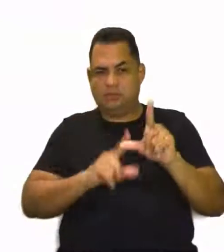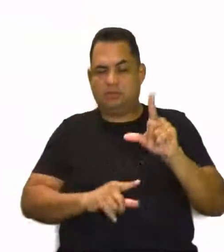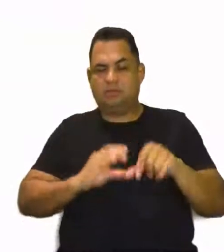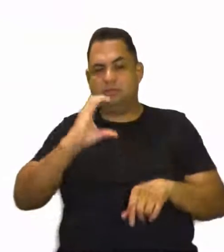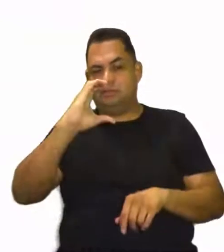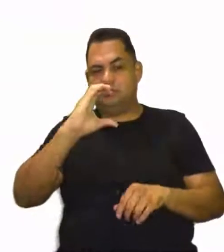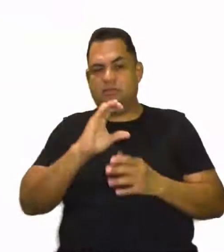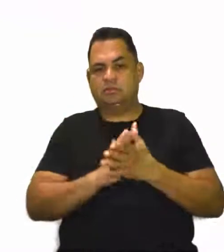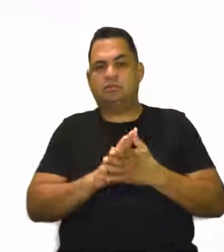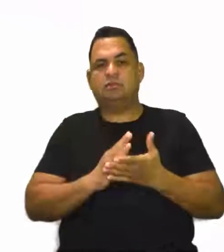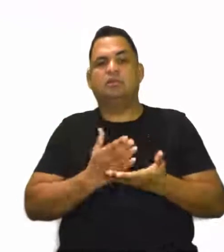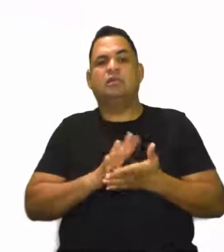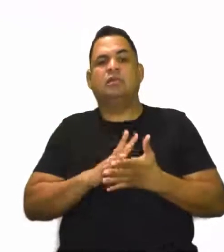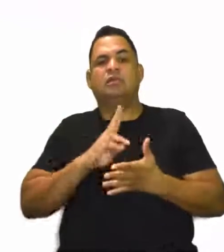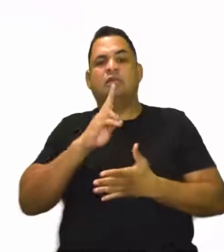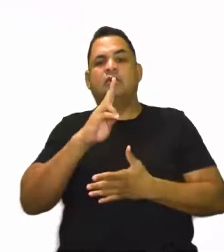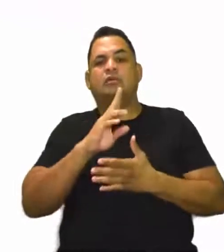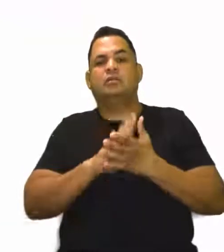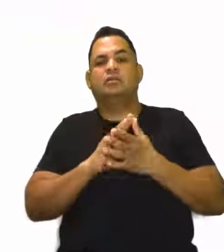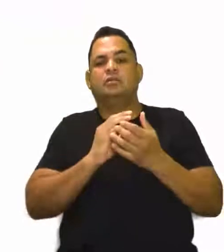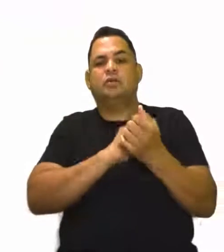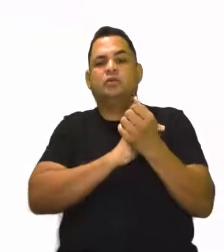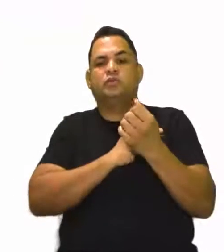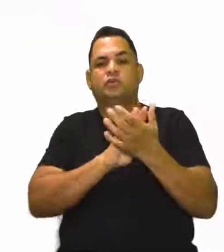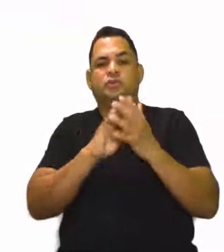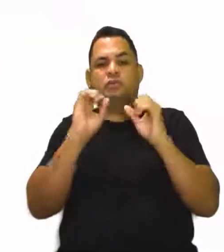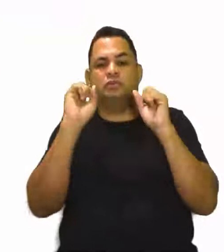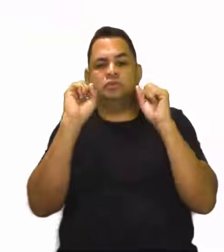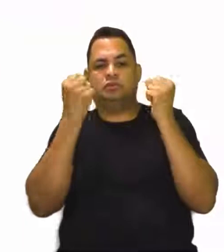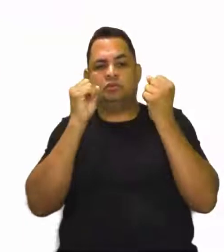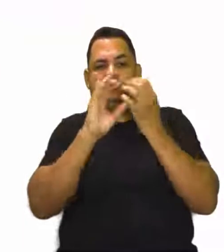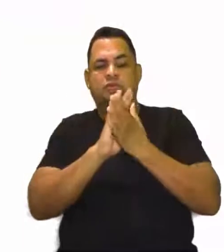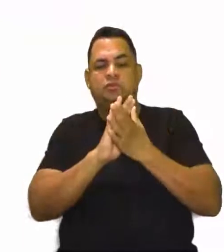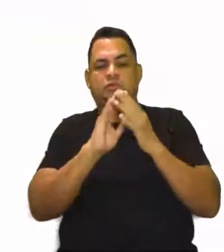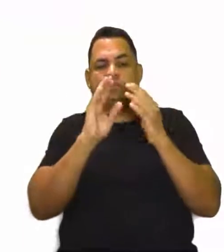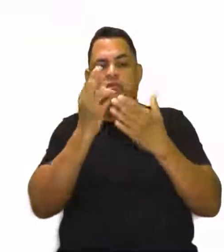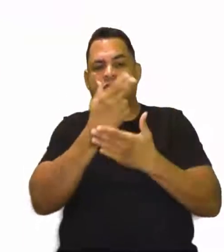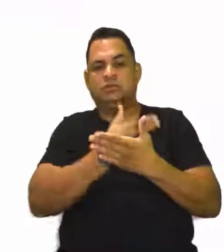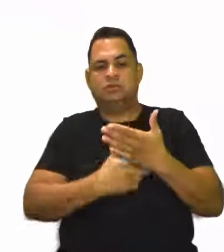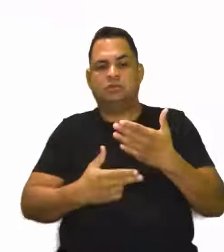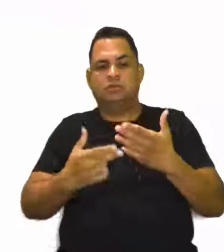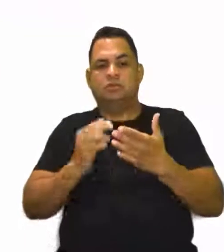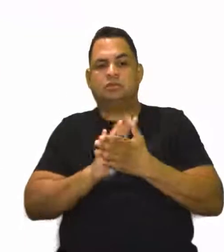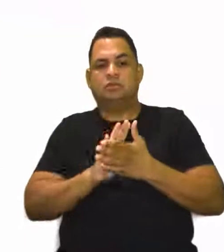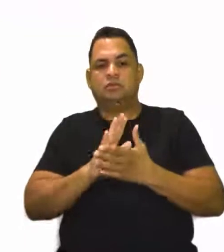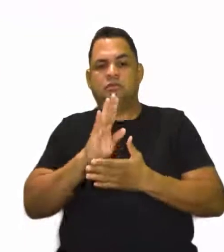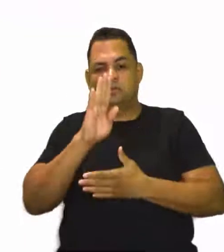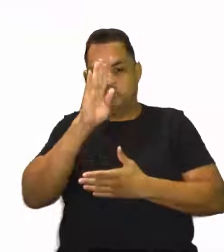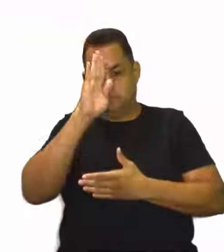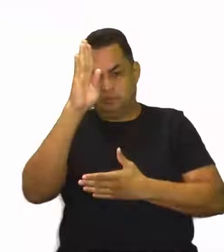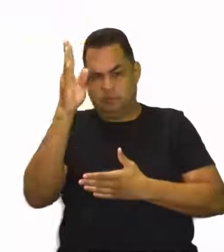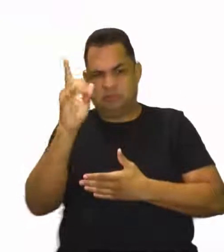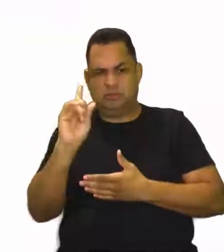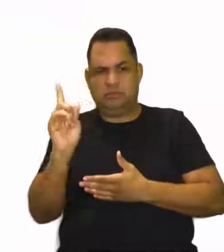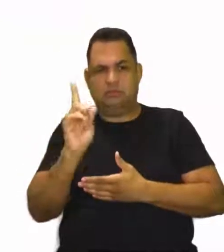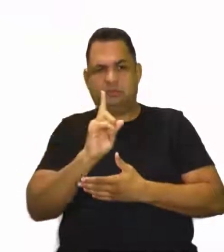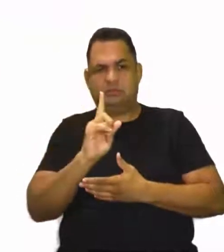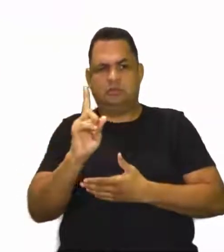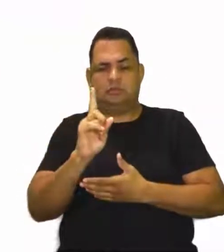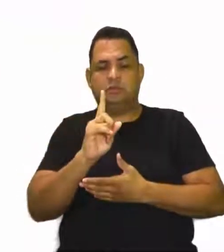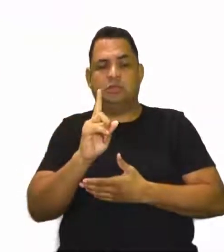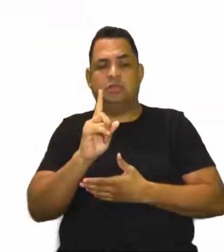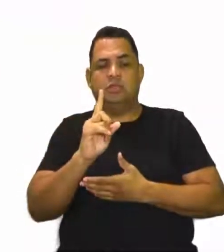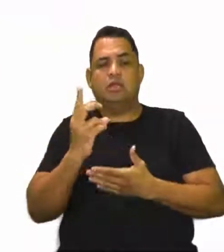muscular. E ginástica são exemplos de atividade da parte principal. Por que não é a letra